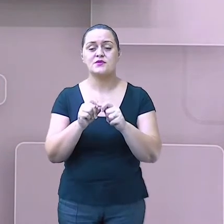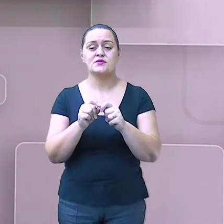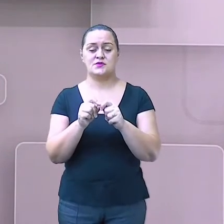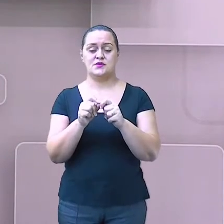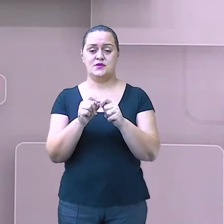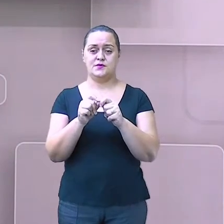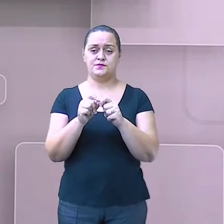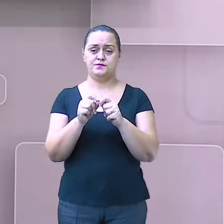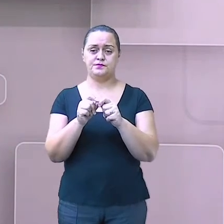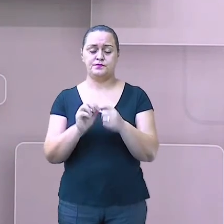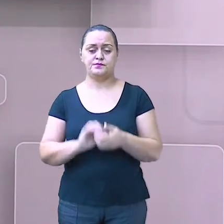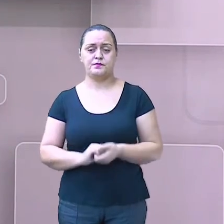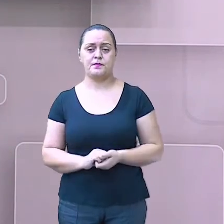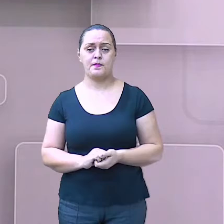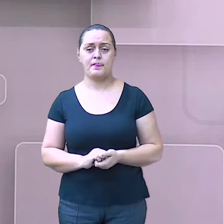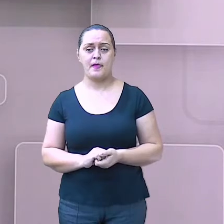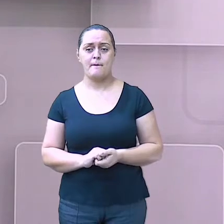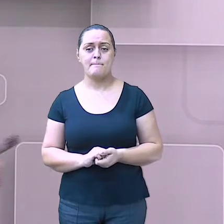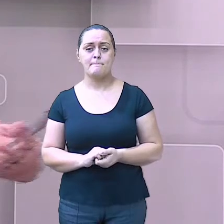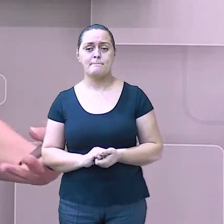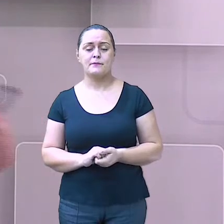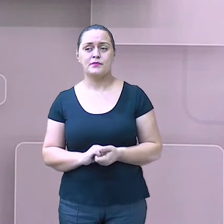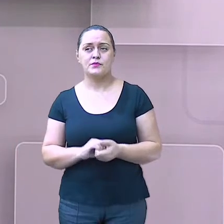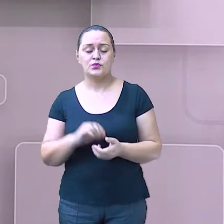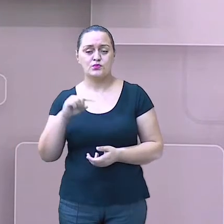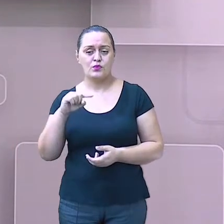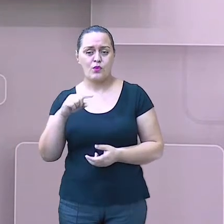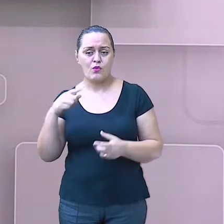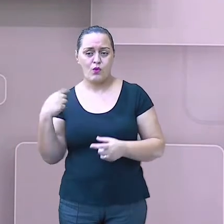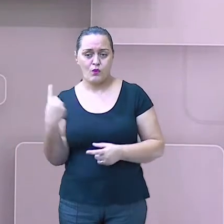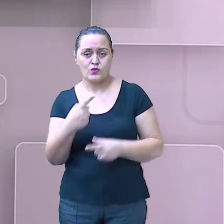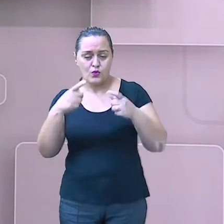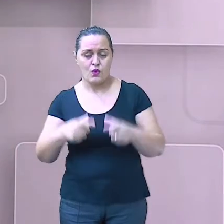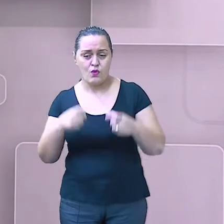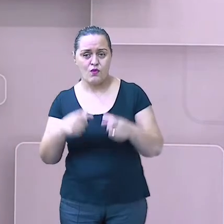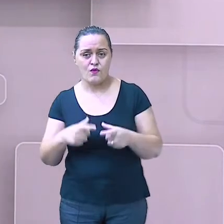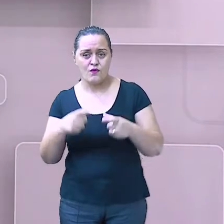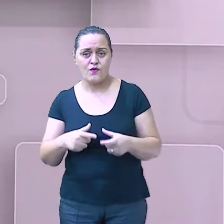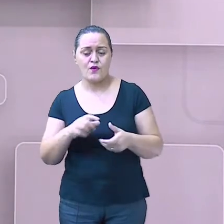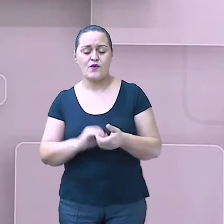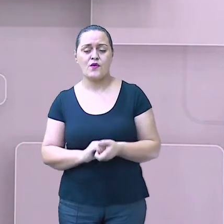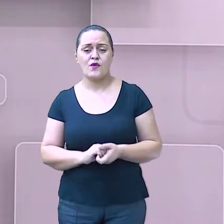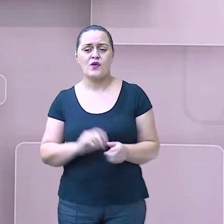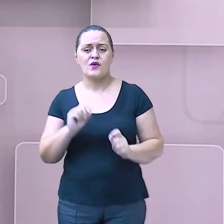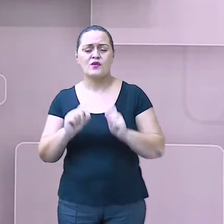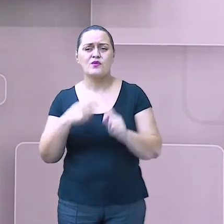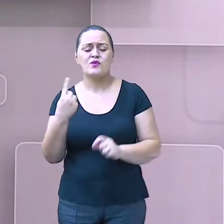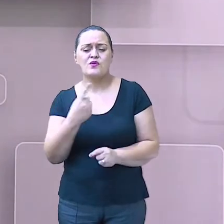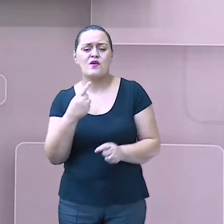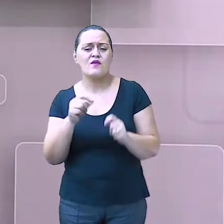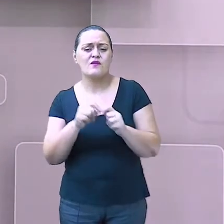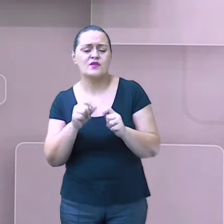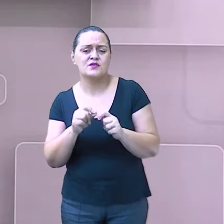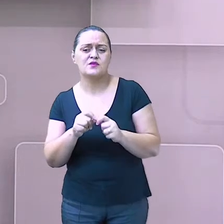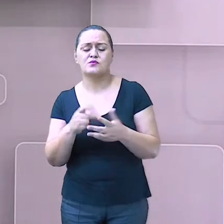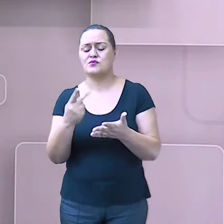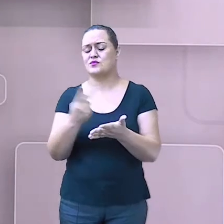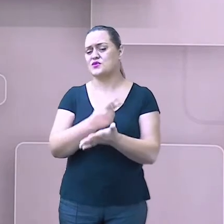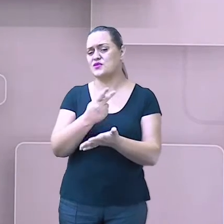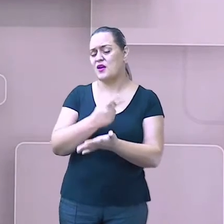para não tornar tão agradável este meio que nós... O que a gente tem feito de errado? Quais